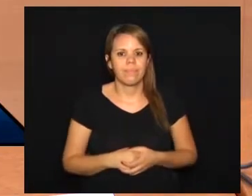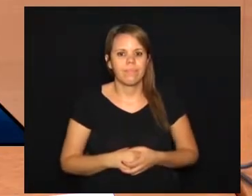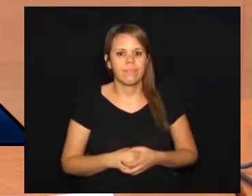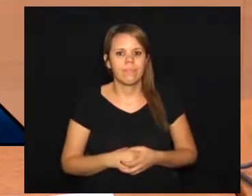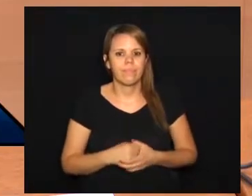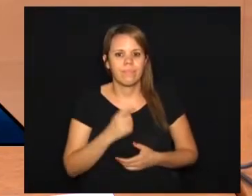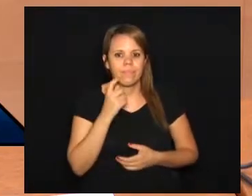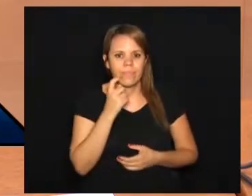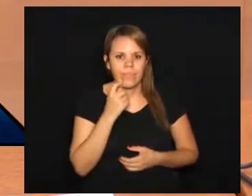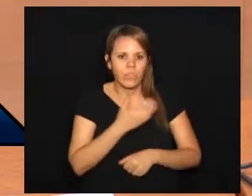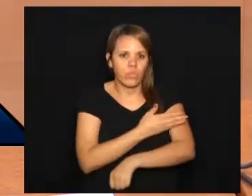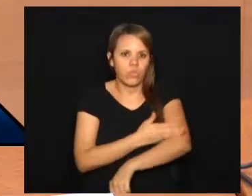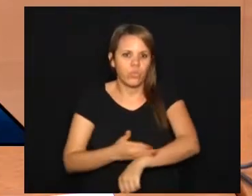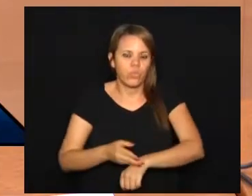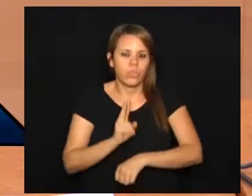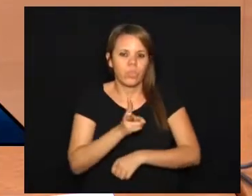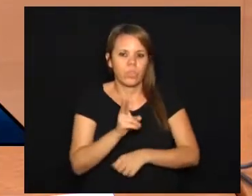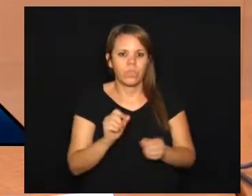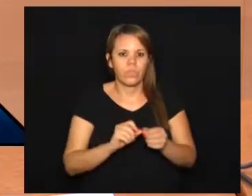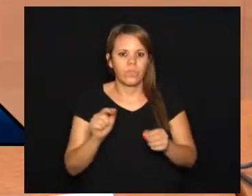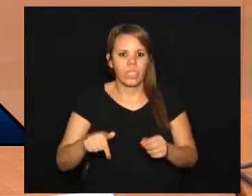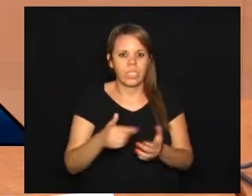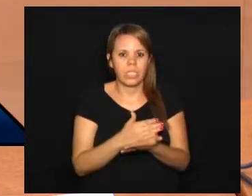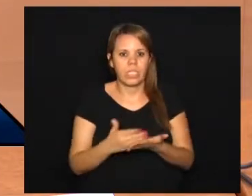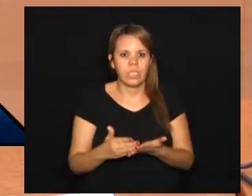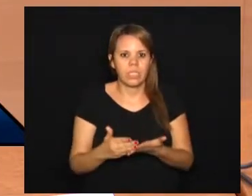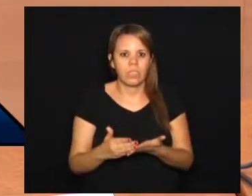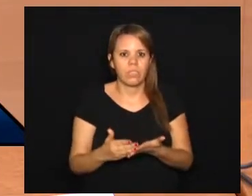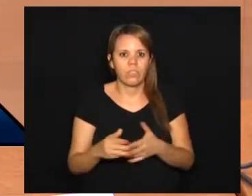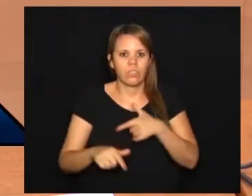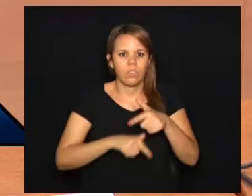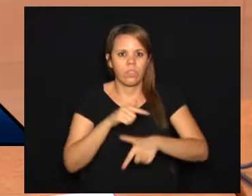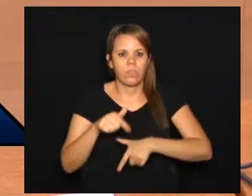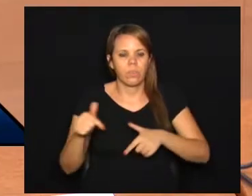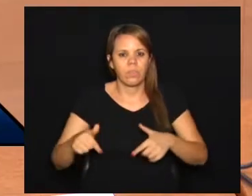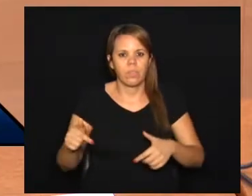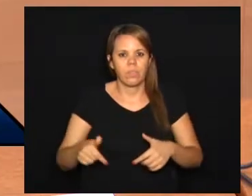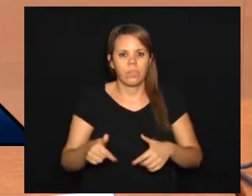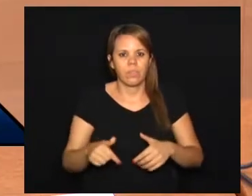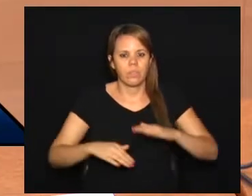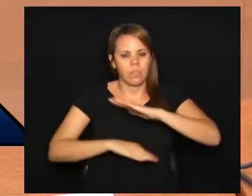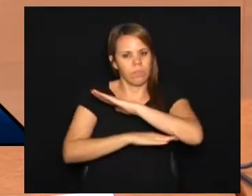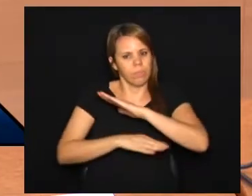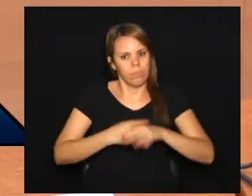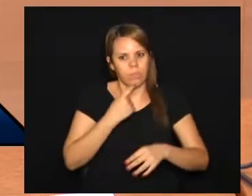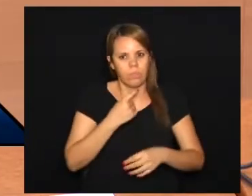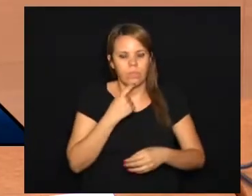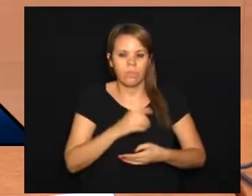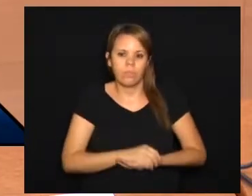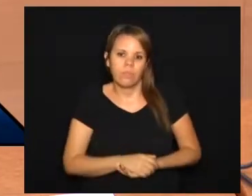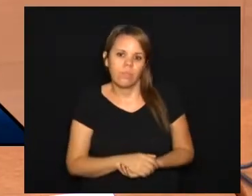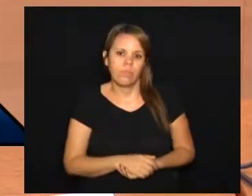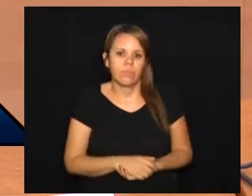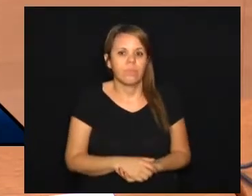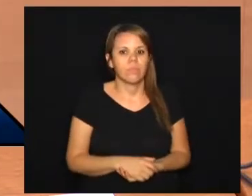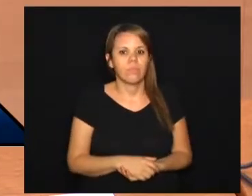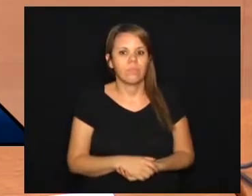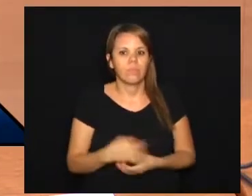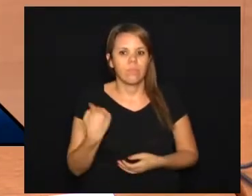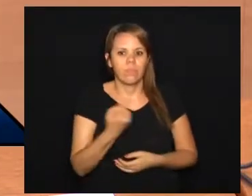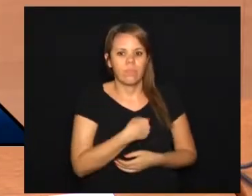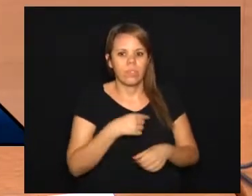E, como de costume, a gente sempre faz aqui no início do nosso trabalho aqui da Câmara Municipal de Campinas, a